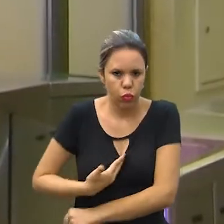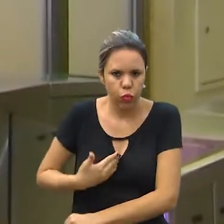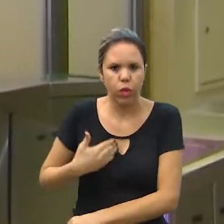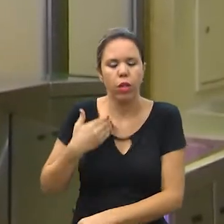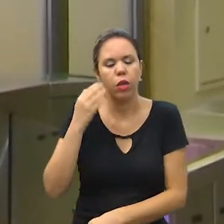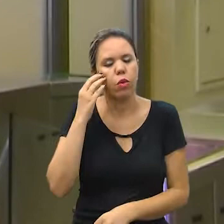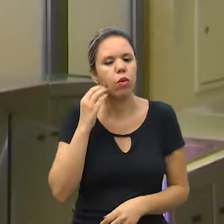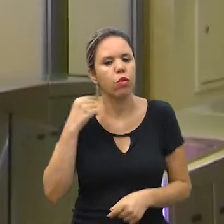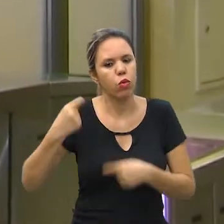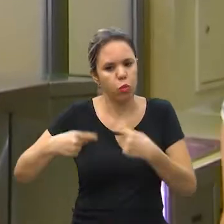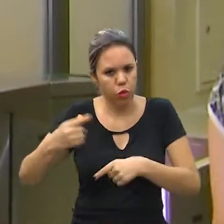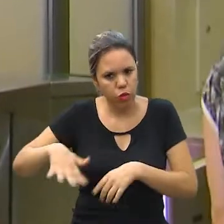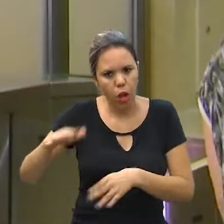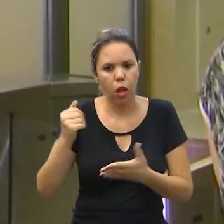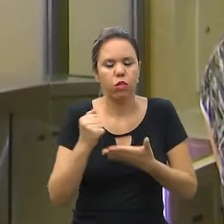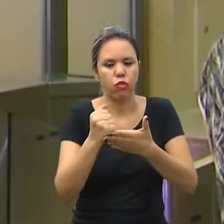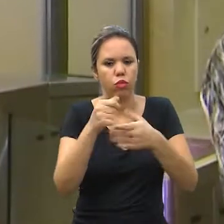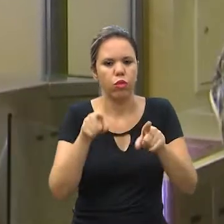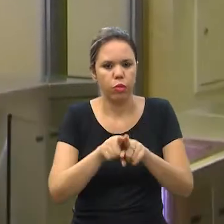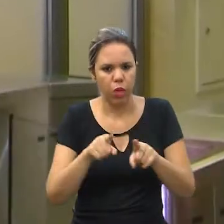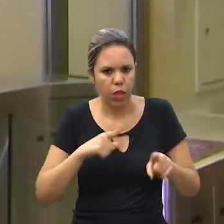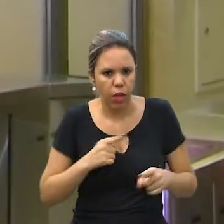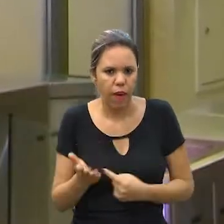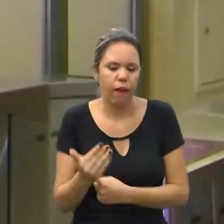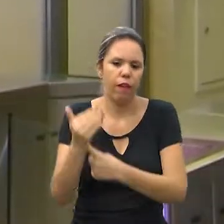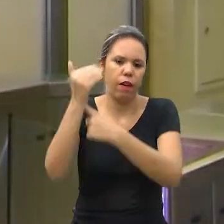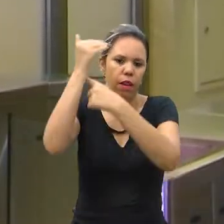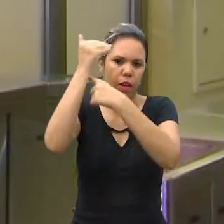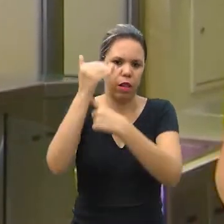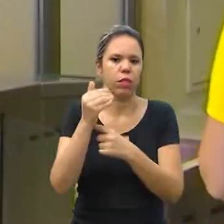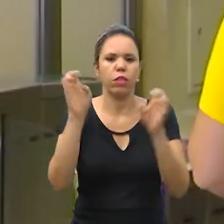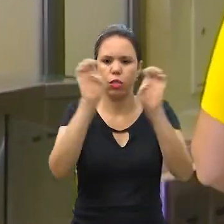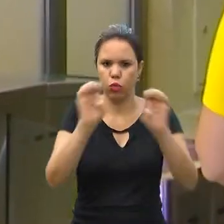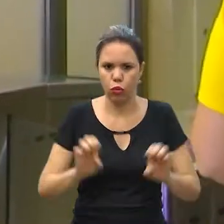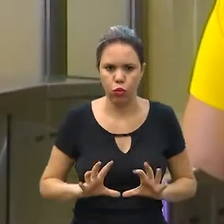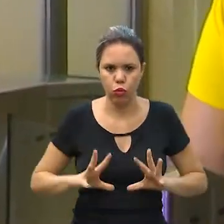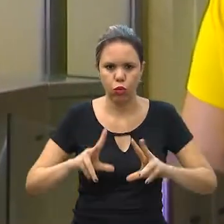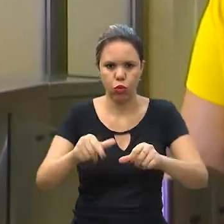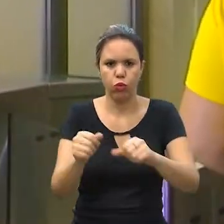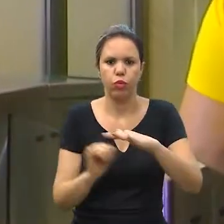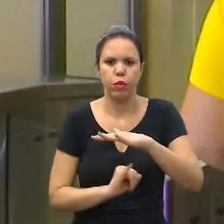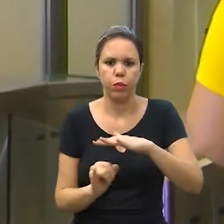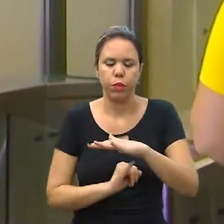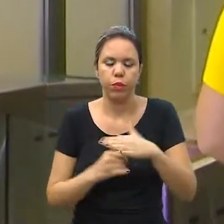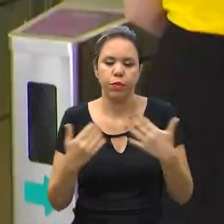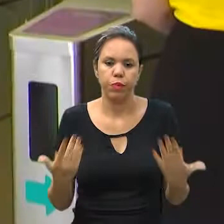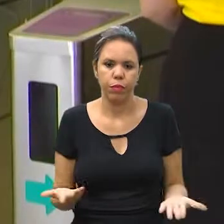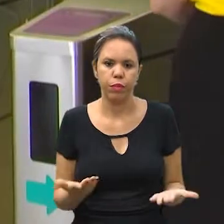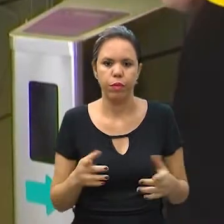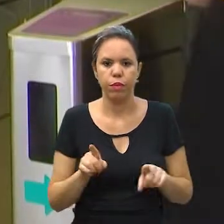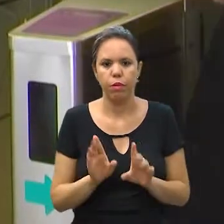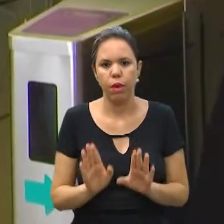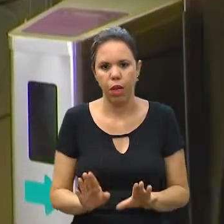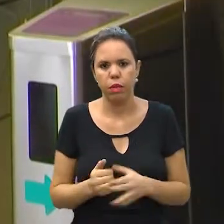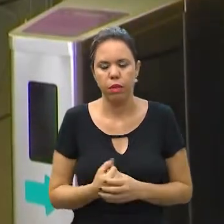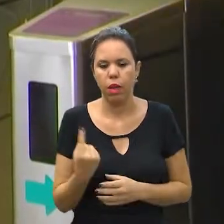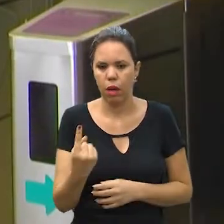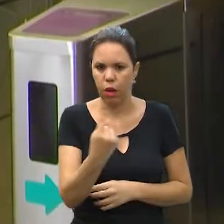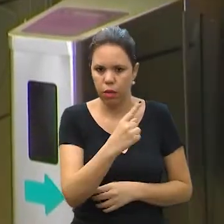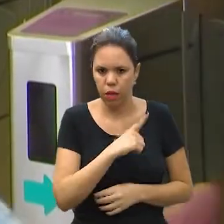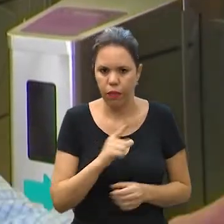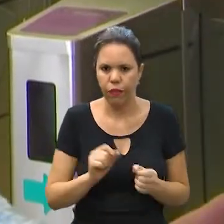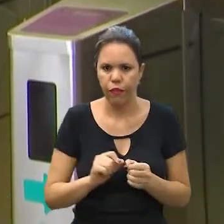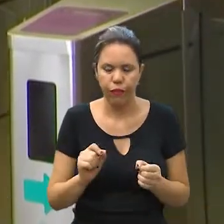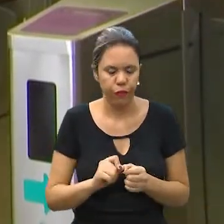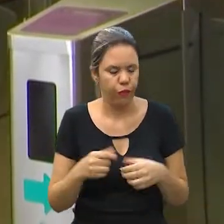que ajudam na manutenção do parque tecnológico e da estrutura física dos hospitais e das instituições. Só que isoladamente, cada